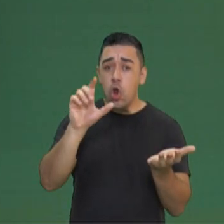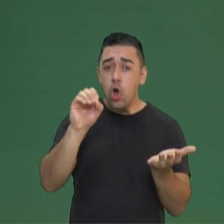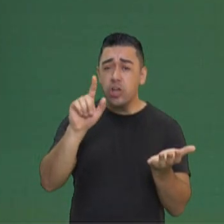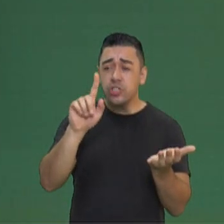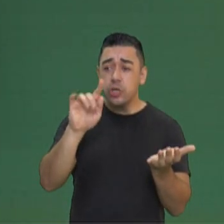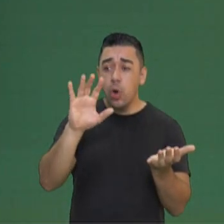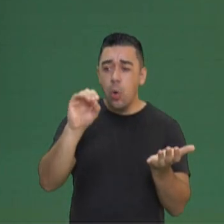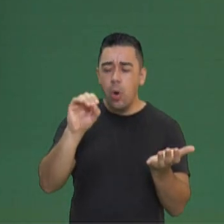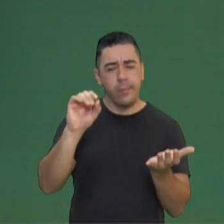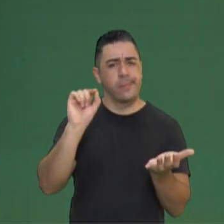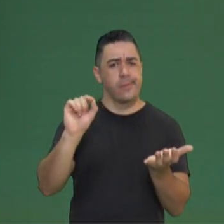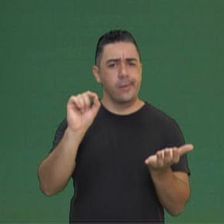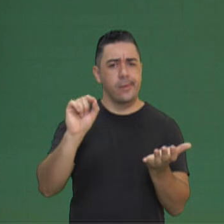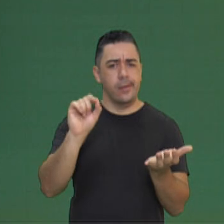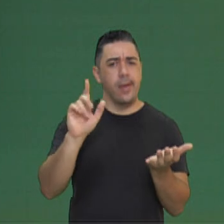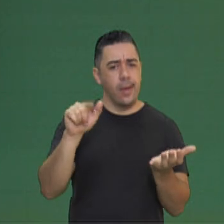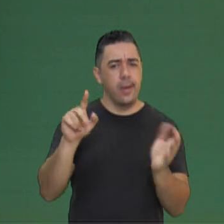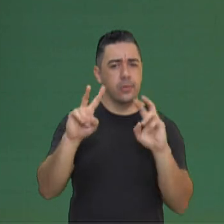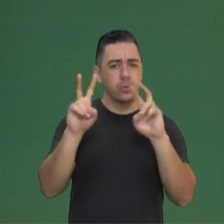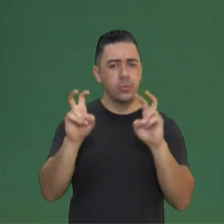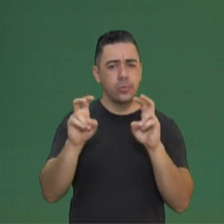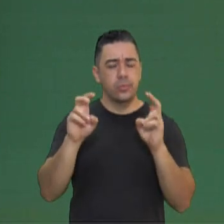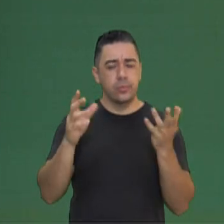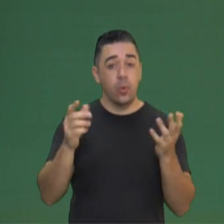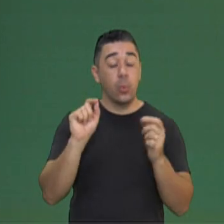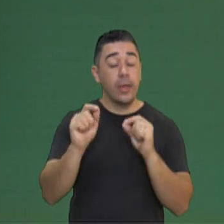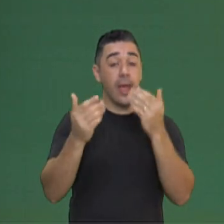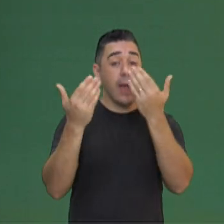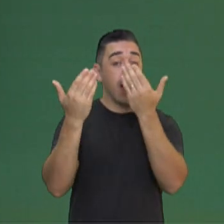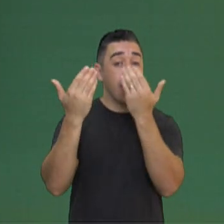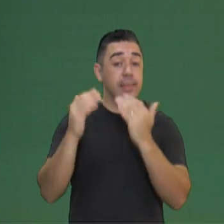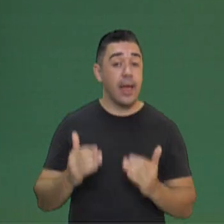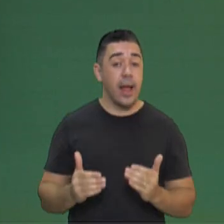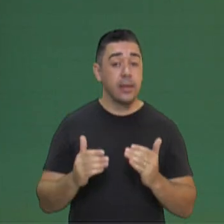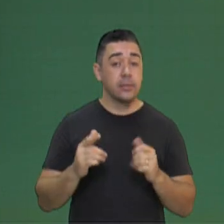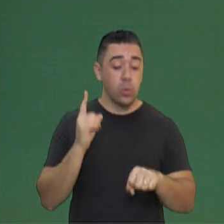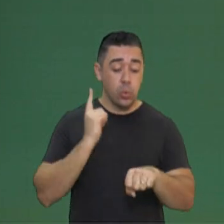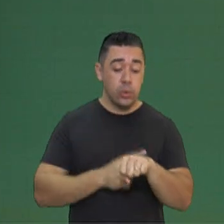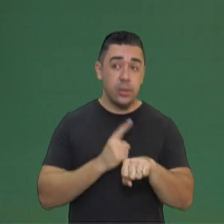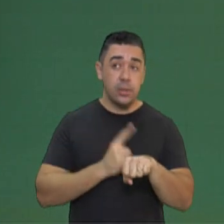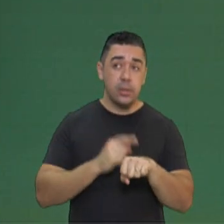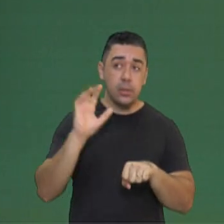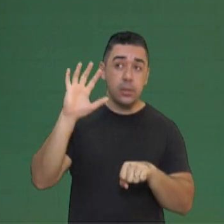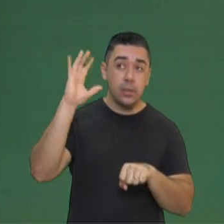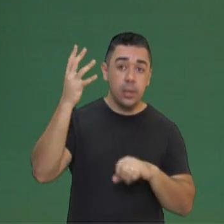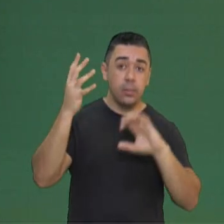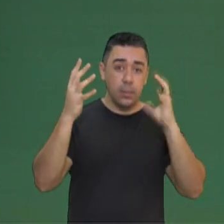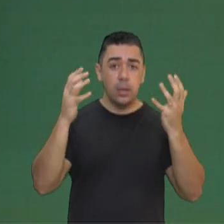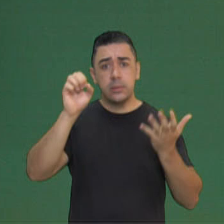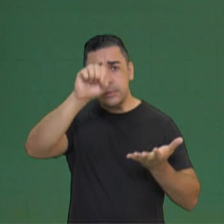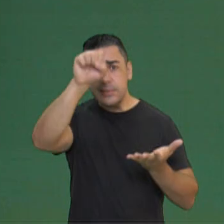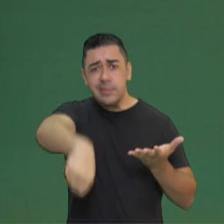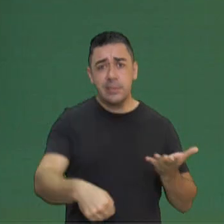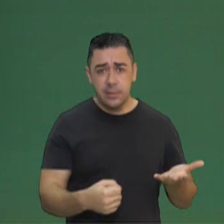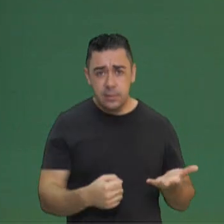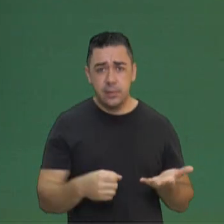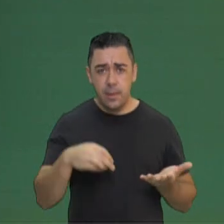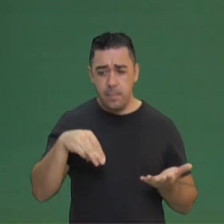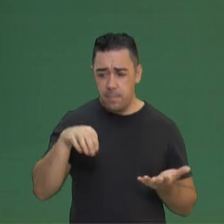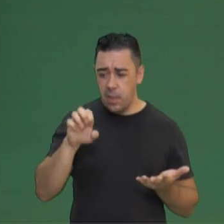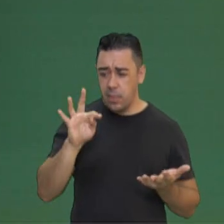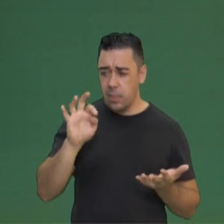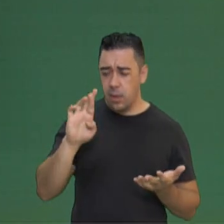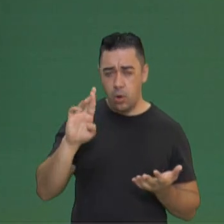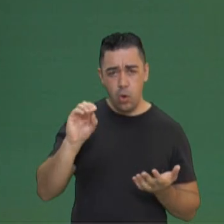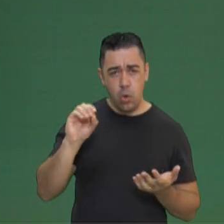de meteorologia. Análise do tempo meteorológico? Sim, né? Os dados